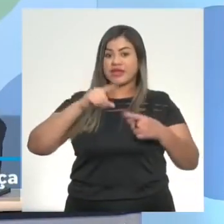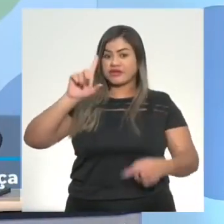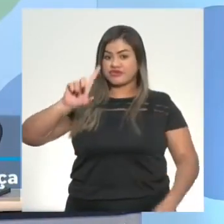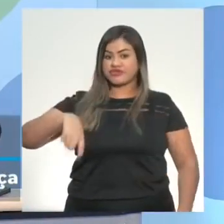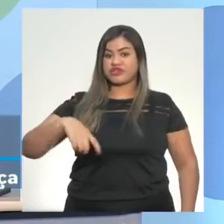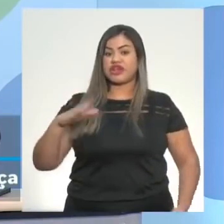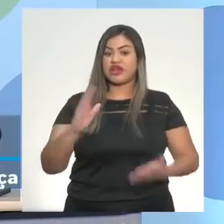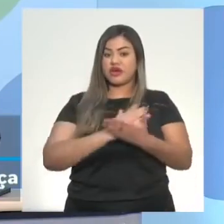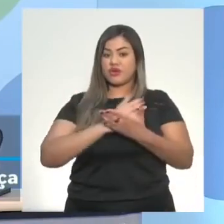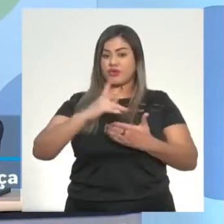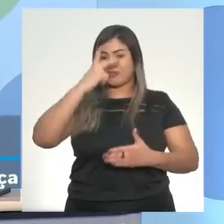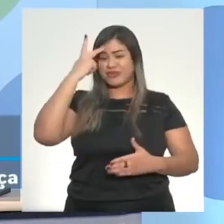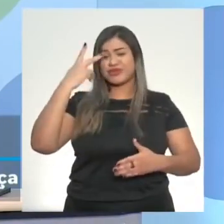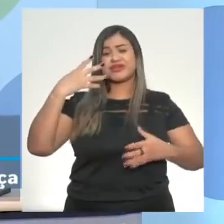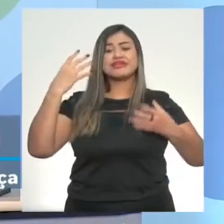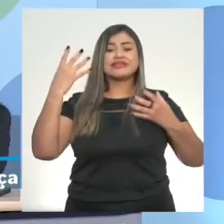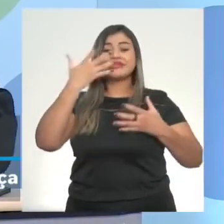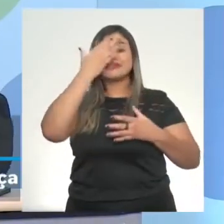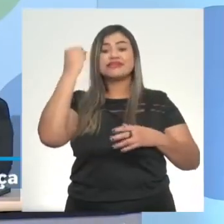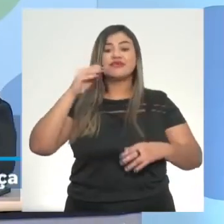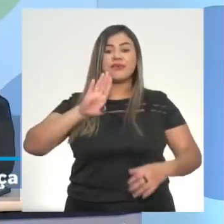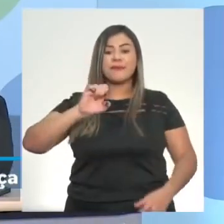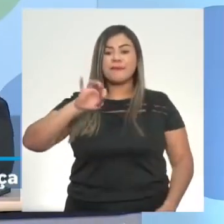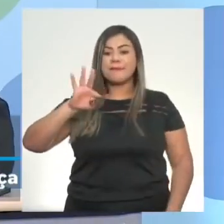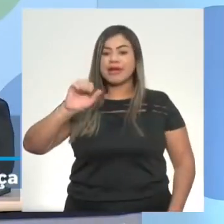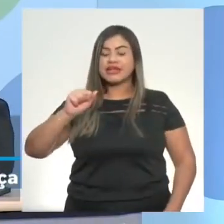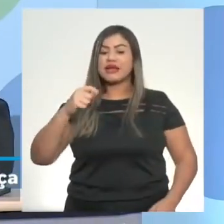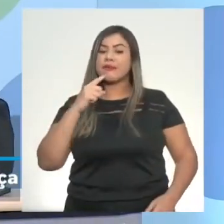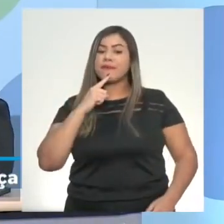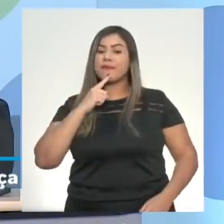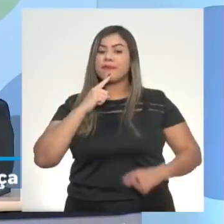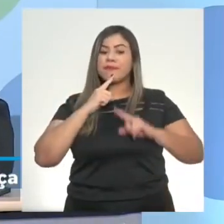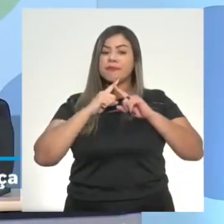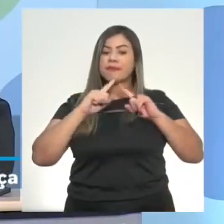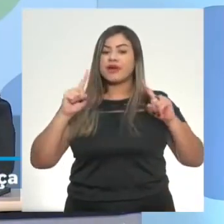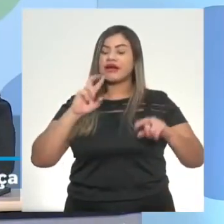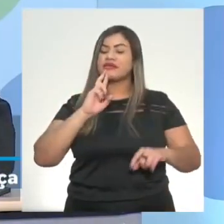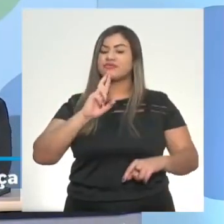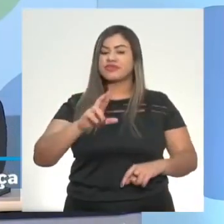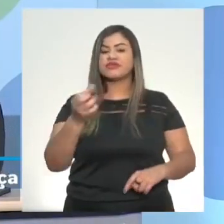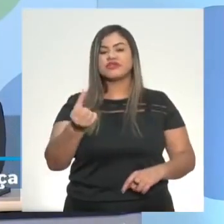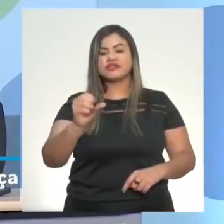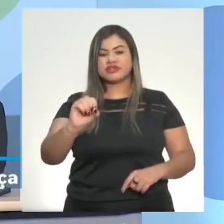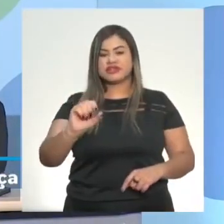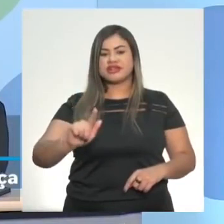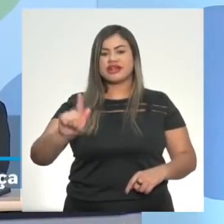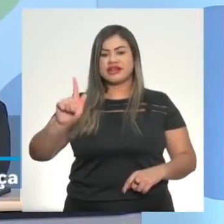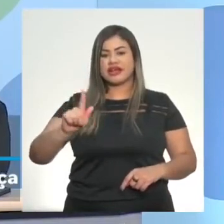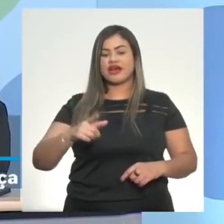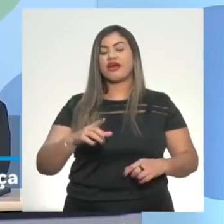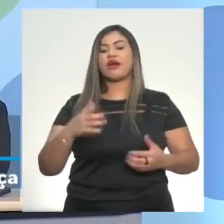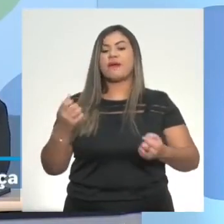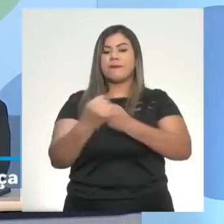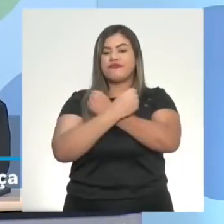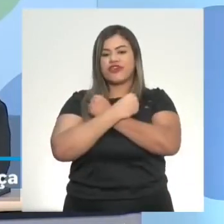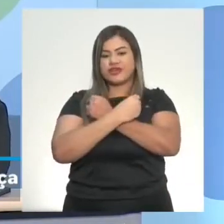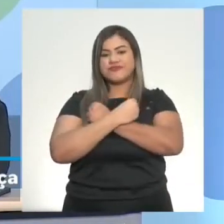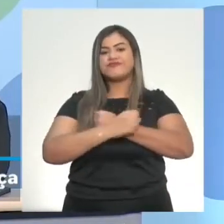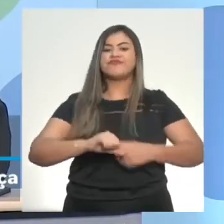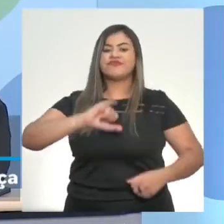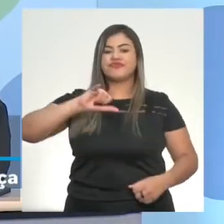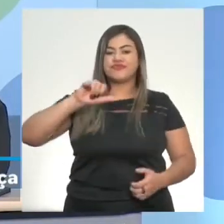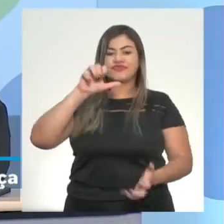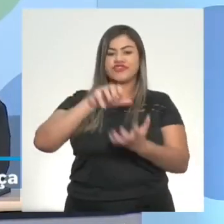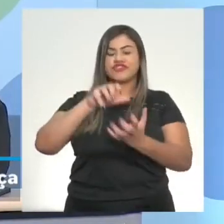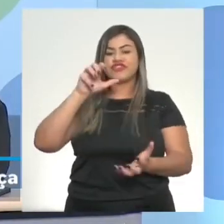algumas pessoas esqueceram do beta, mas muitos colocaram que o beta é 60 graus. Então, quero mandar um abraço aí para o pessoal de Jacareí, da escola